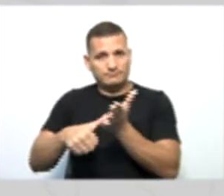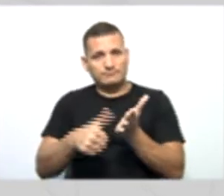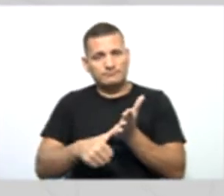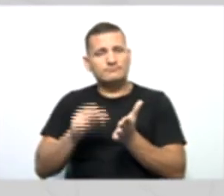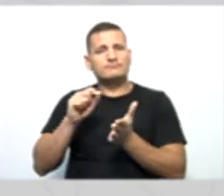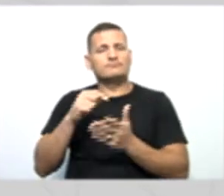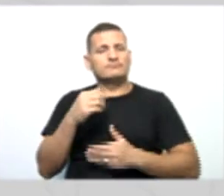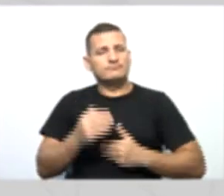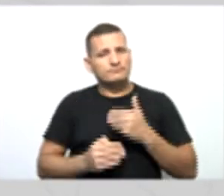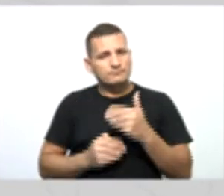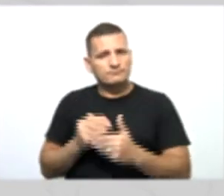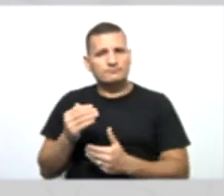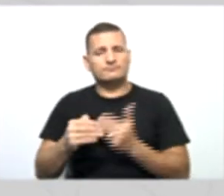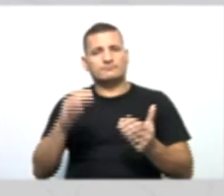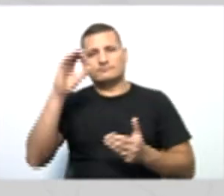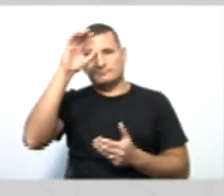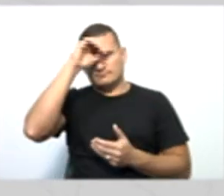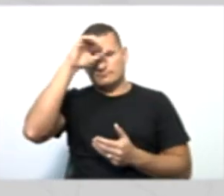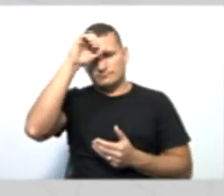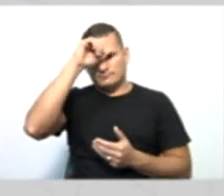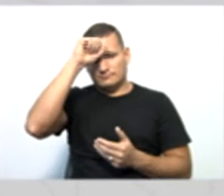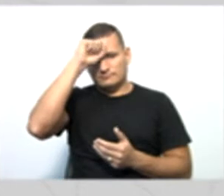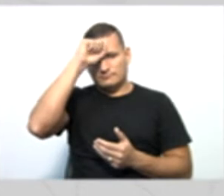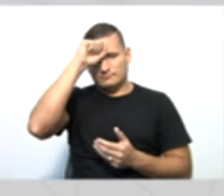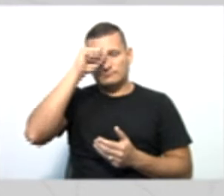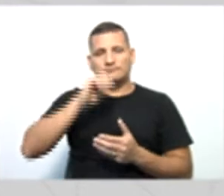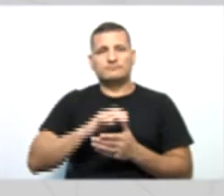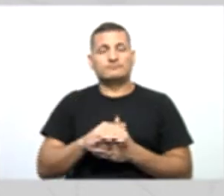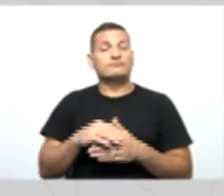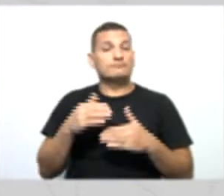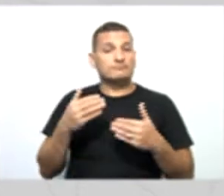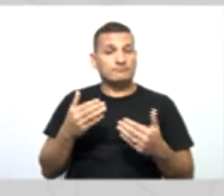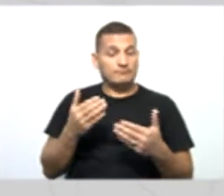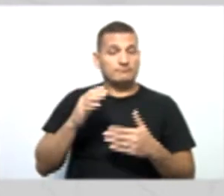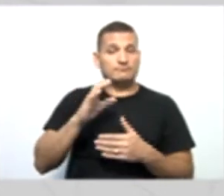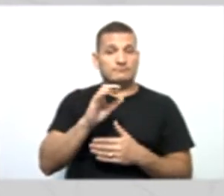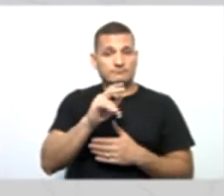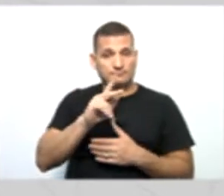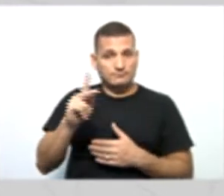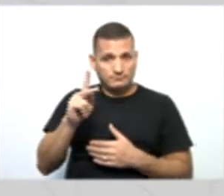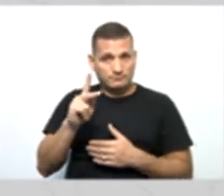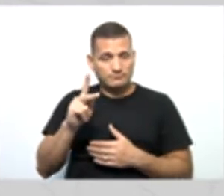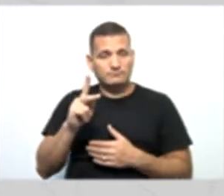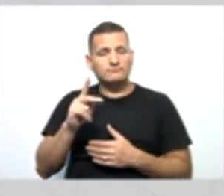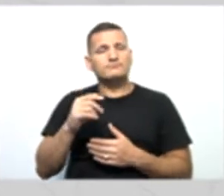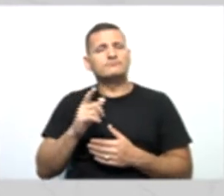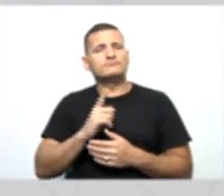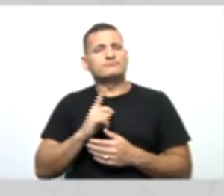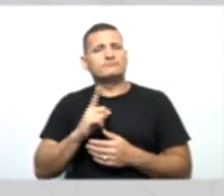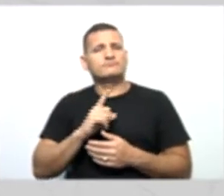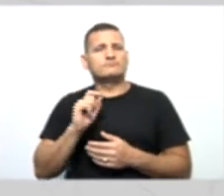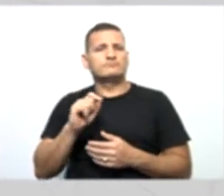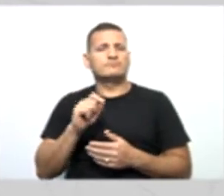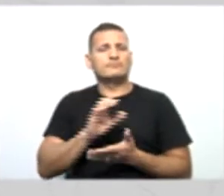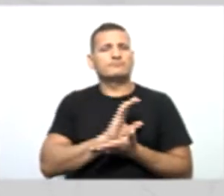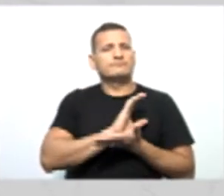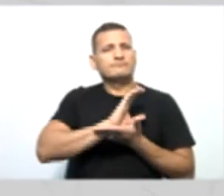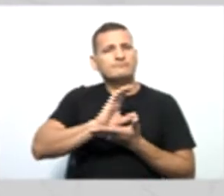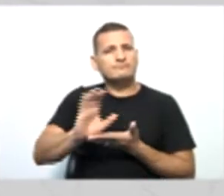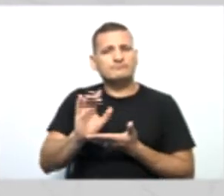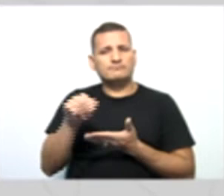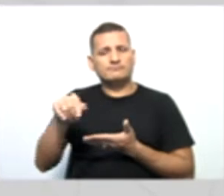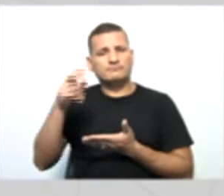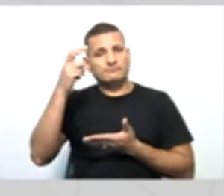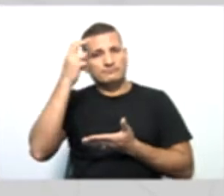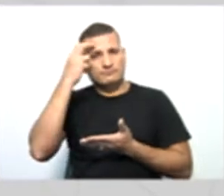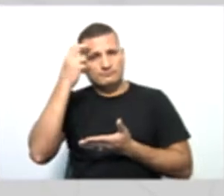de processos de aprendizagem. Então, quando eu tenho uma cooperativa, eu tenho que investir nessa